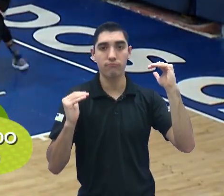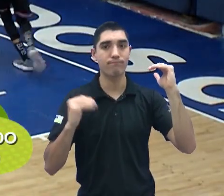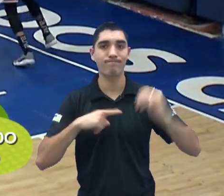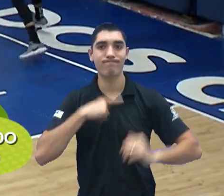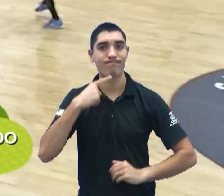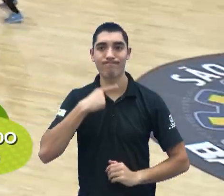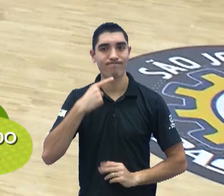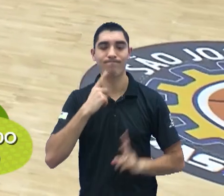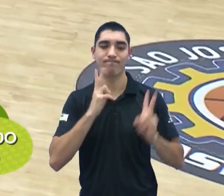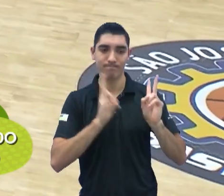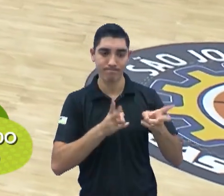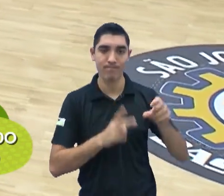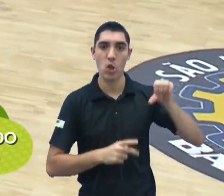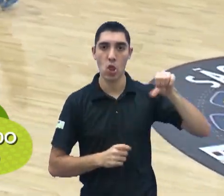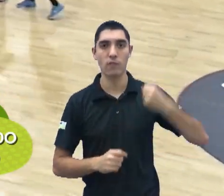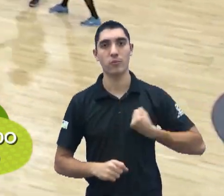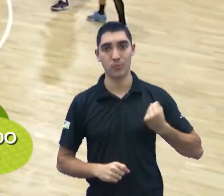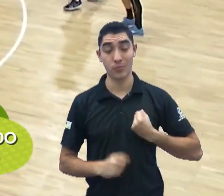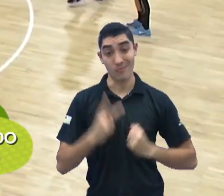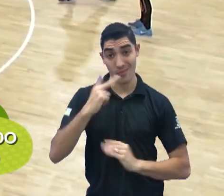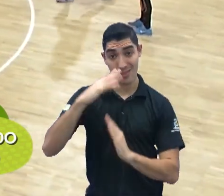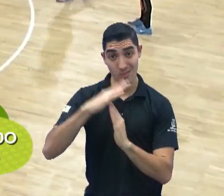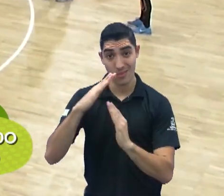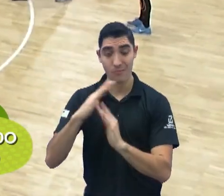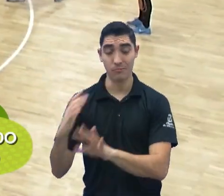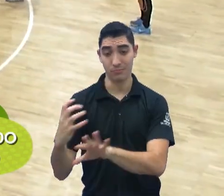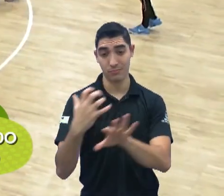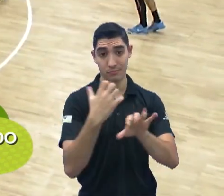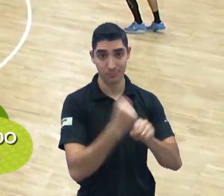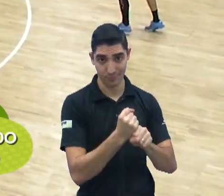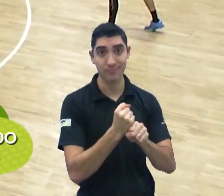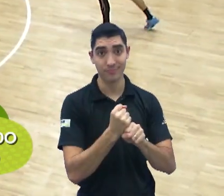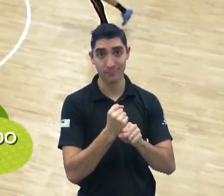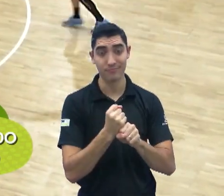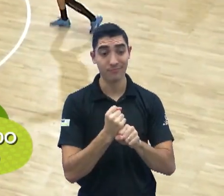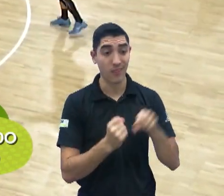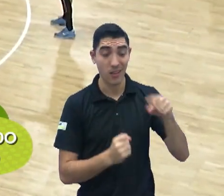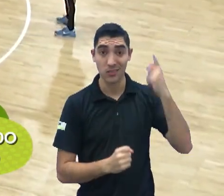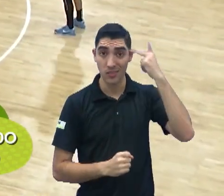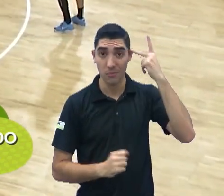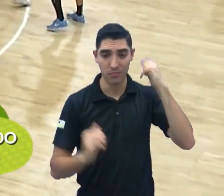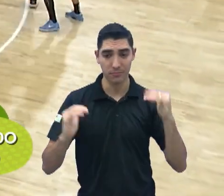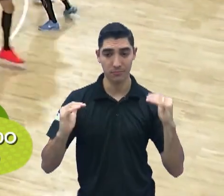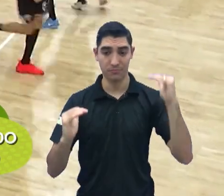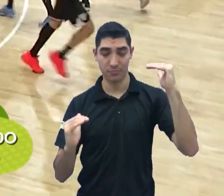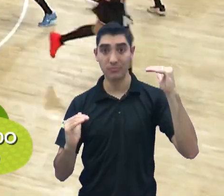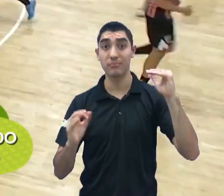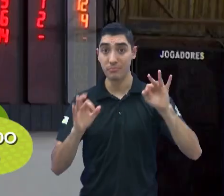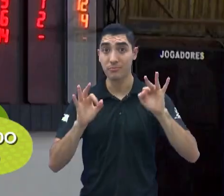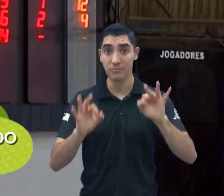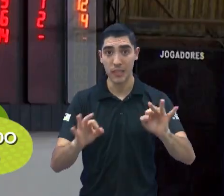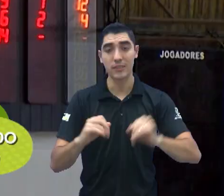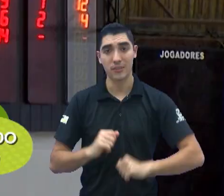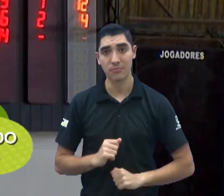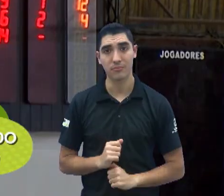diminuir a vantagem. Fim de segundo quarto com vitória São Paulina e virada tricolor no jogo antes do intervalo,